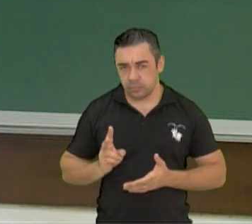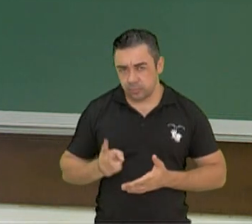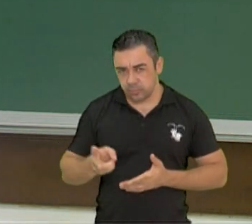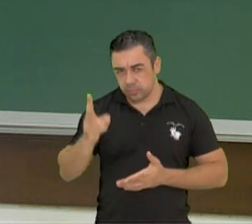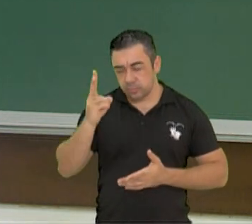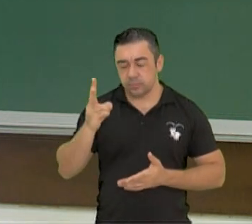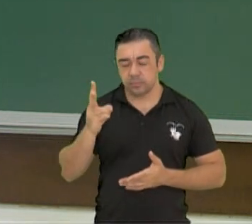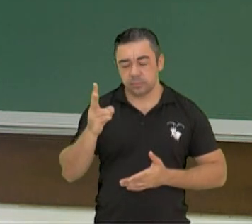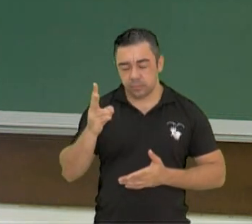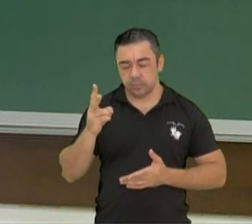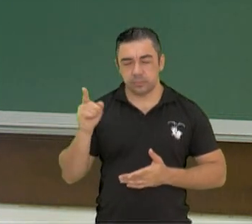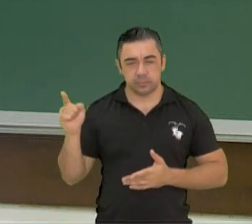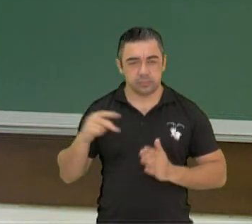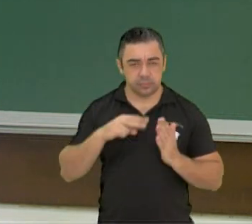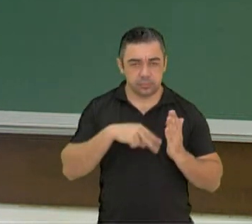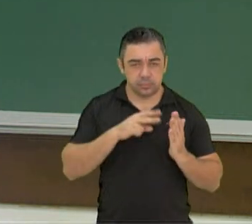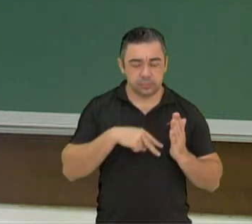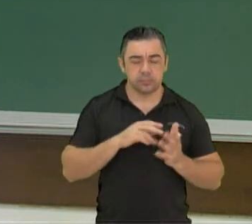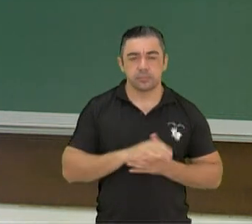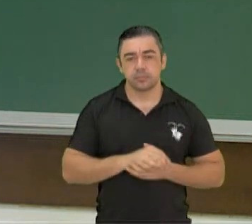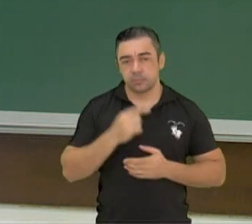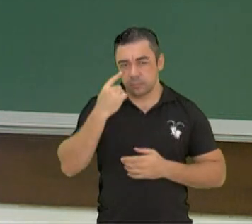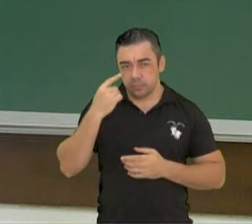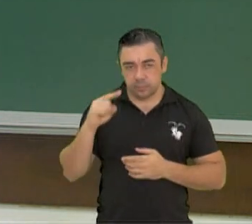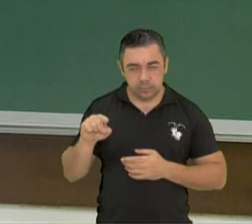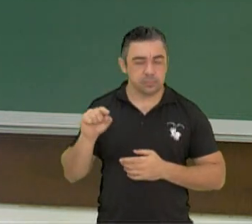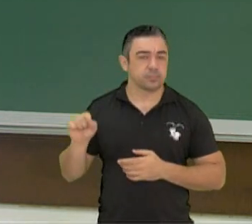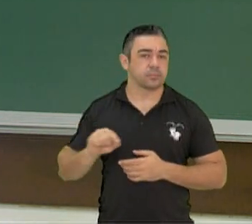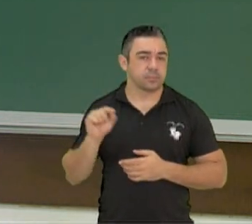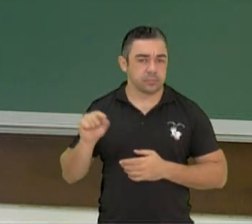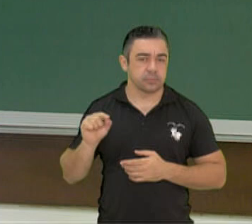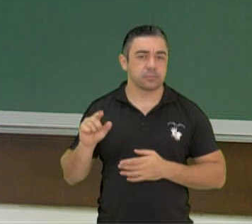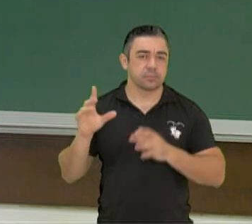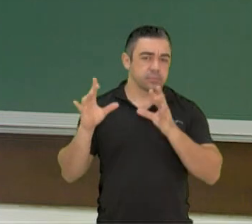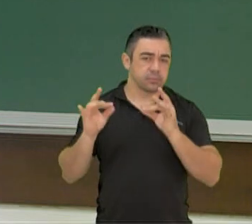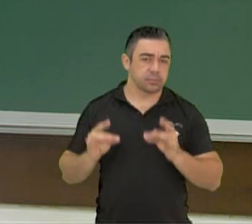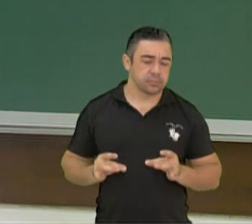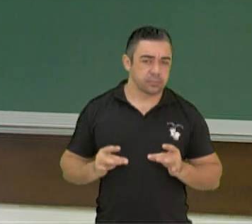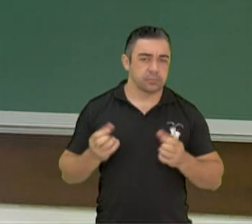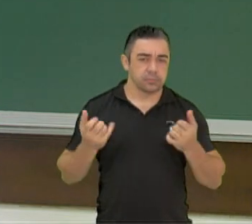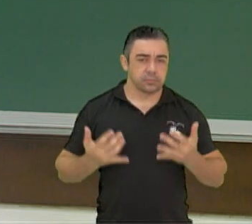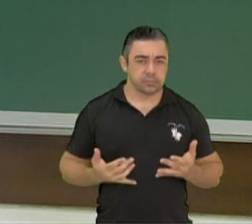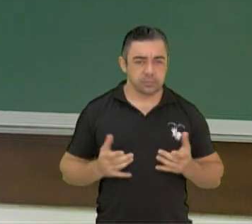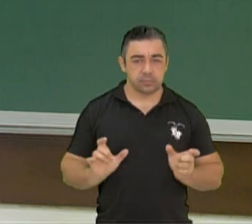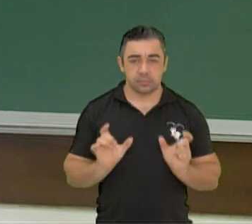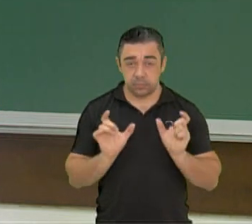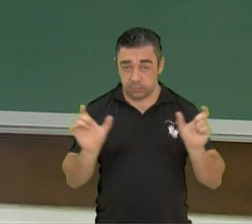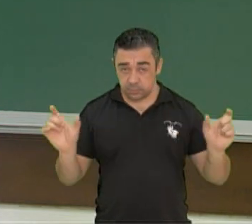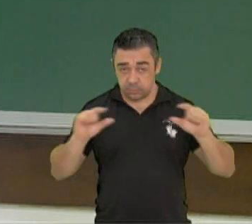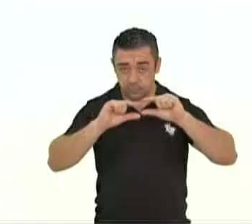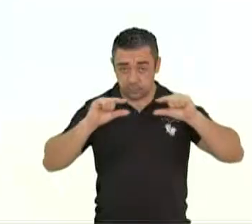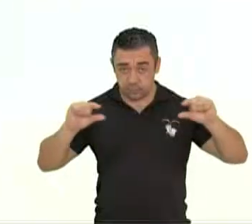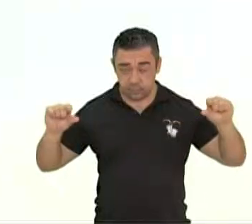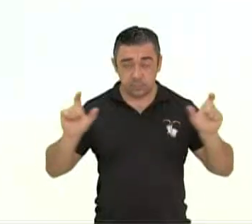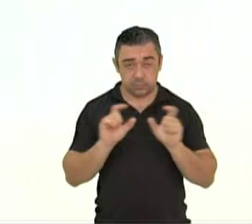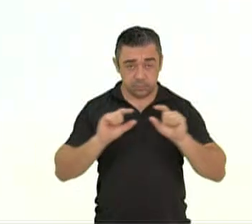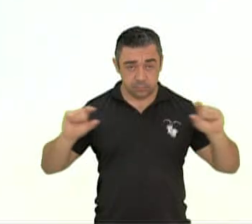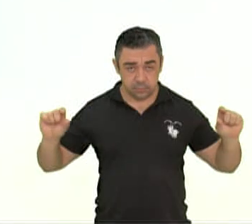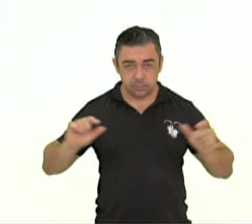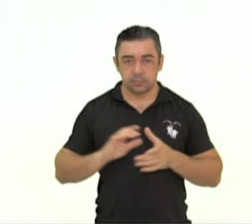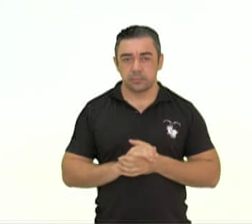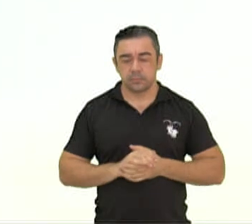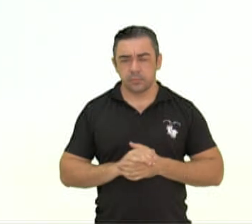Continuando, então, a nossa leitura, vamos verificar ali a definição dos termos essenciais da oração.